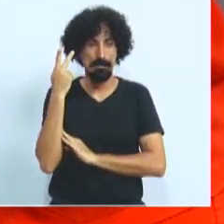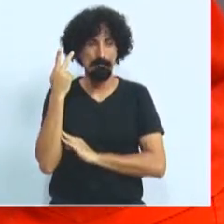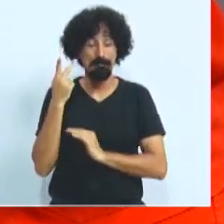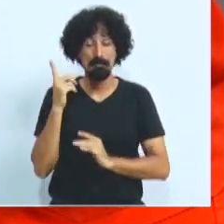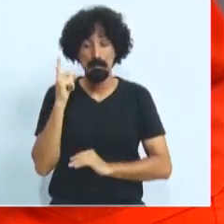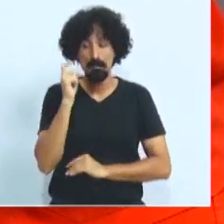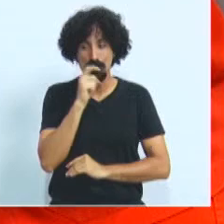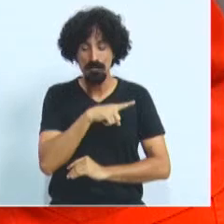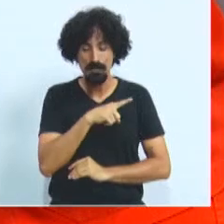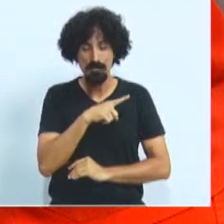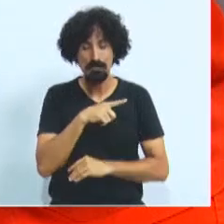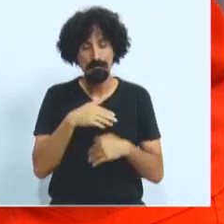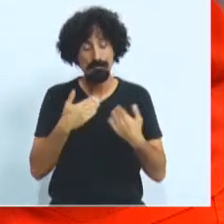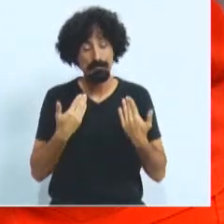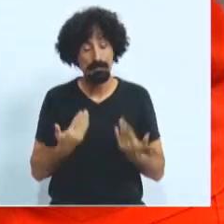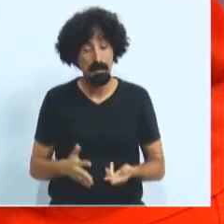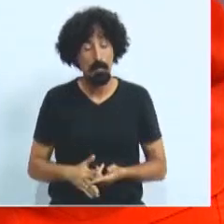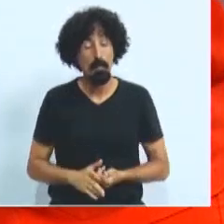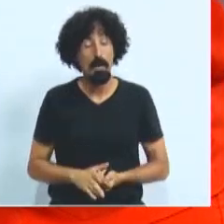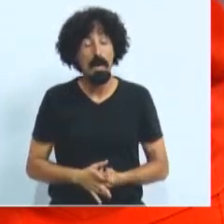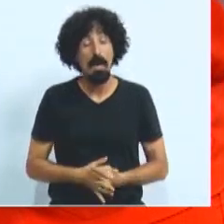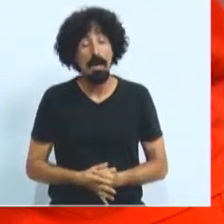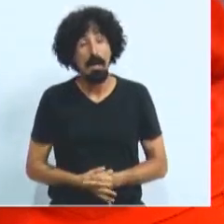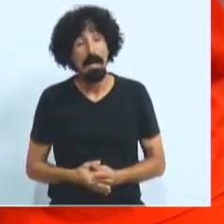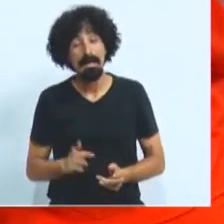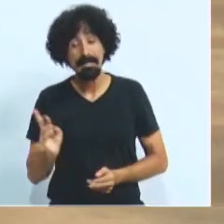pessoas iniciarem o procedimento assim, quem é leigo.